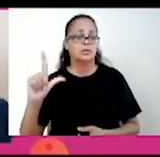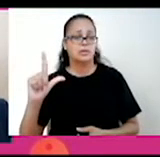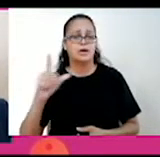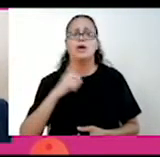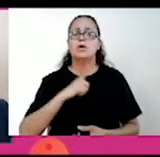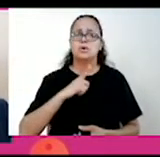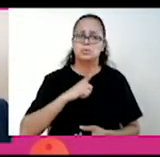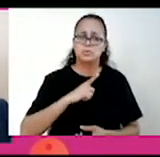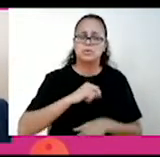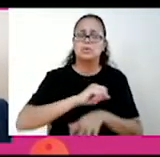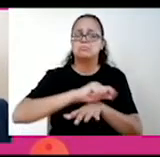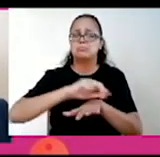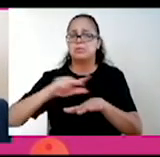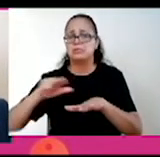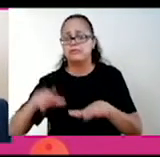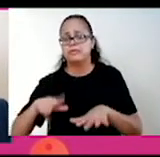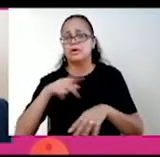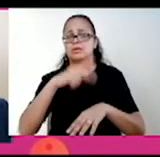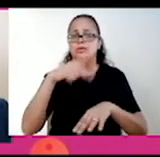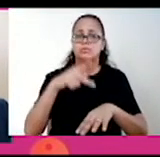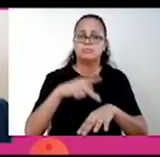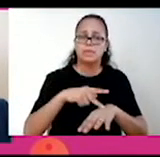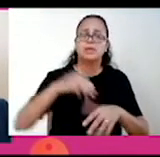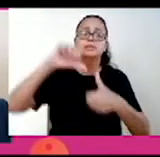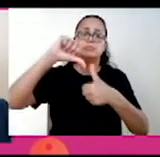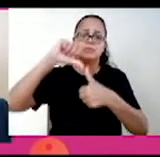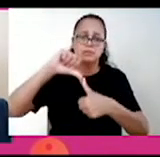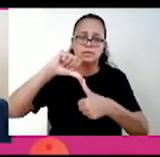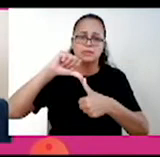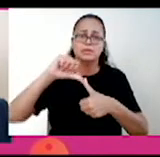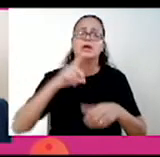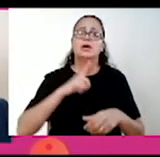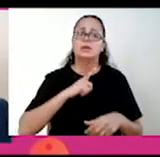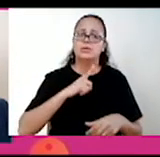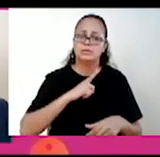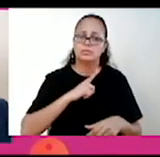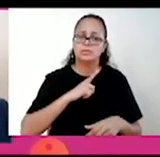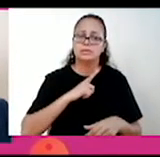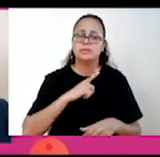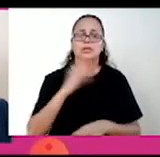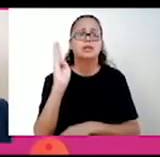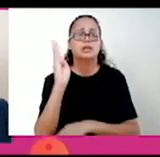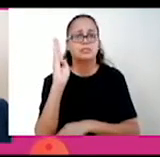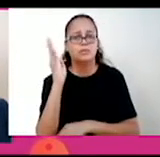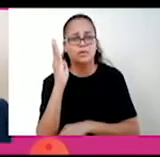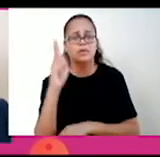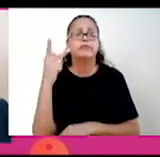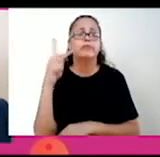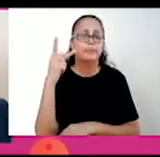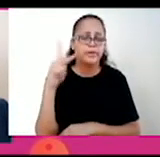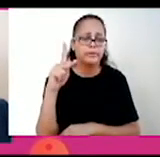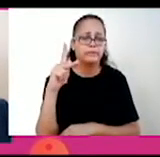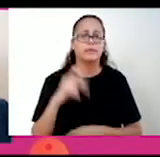tem no México, tem em outros países aqui da América Central, tem aqui, ó, Venezuela, Colômbia, tem no Equador, no Peru, na Bolívia, tem no